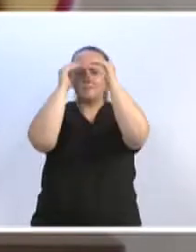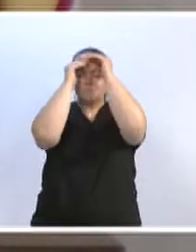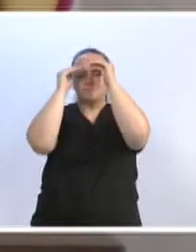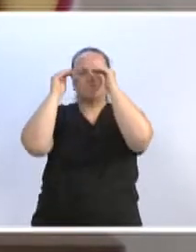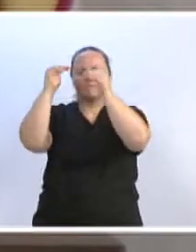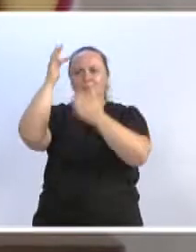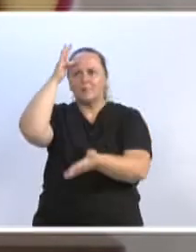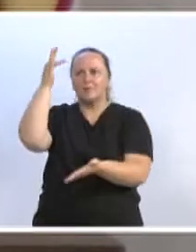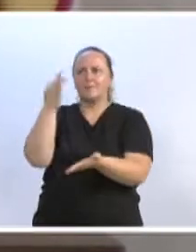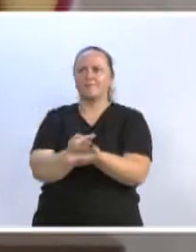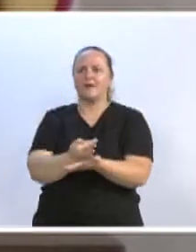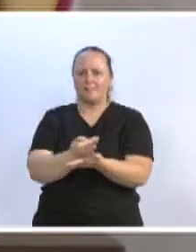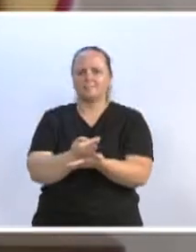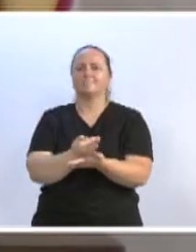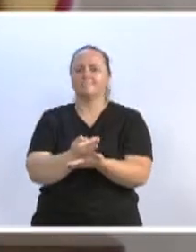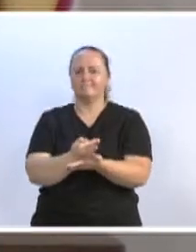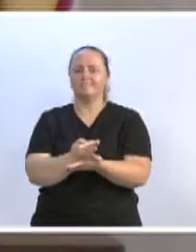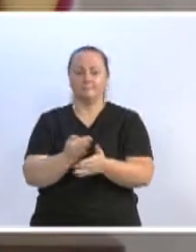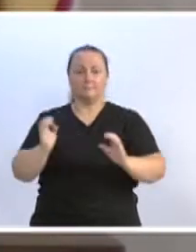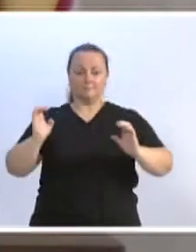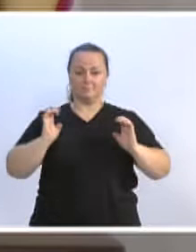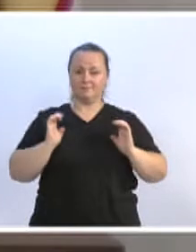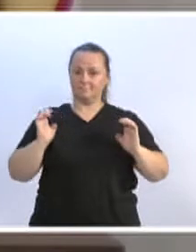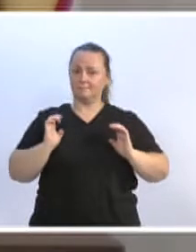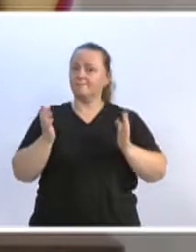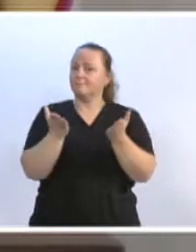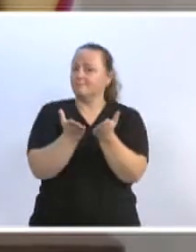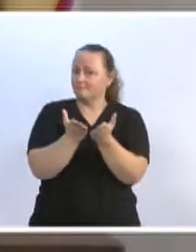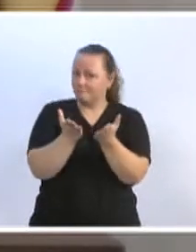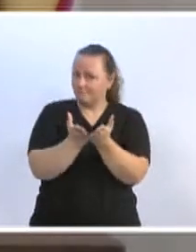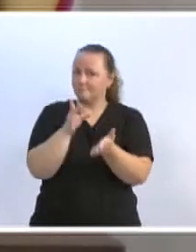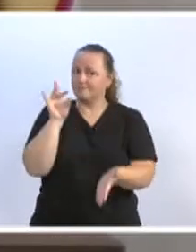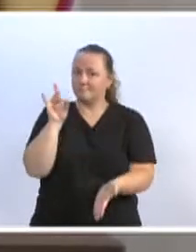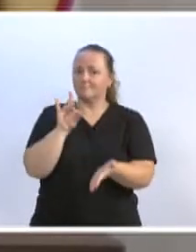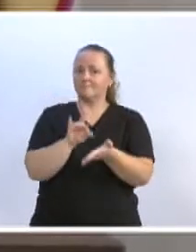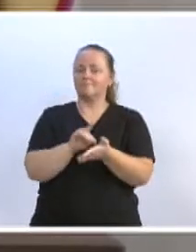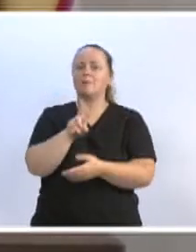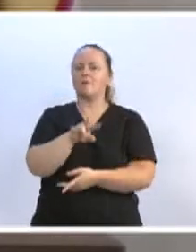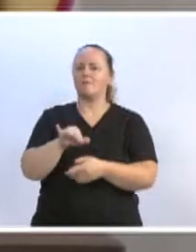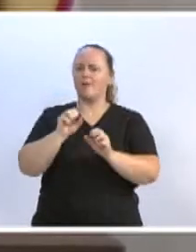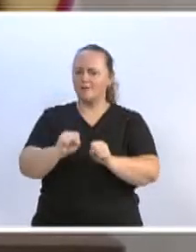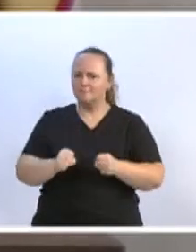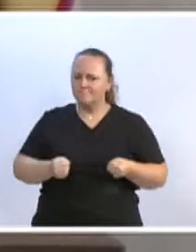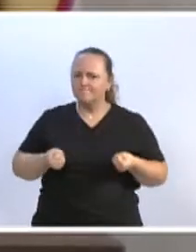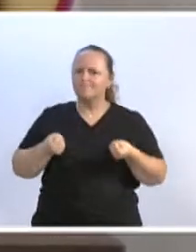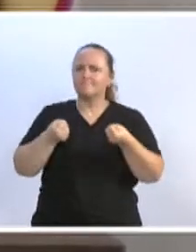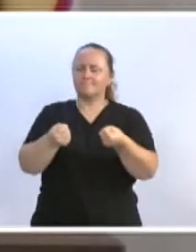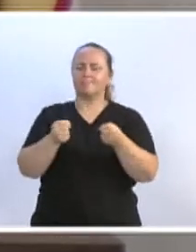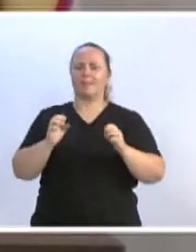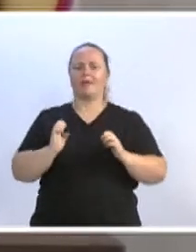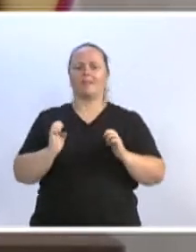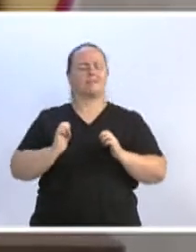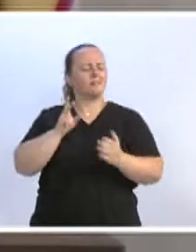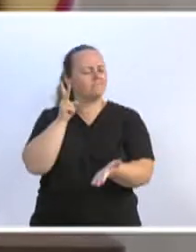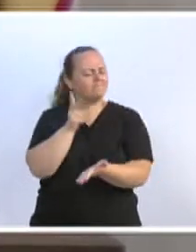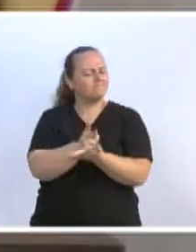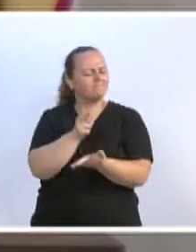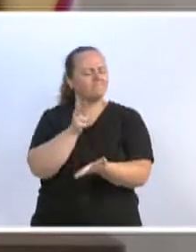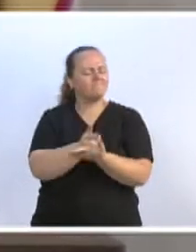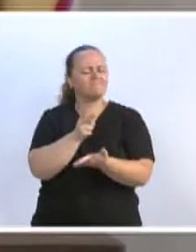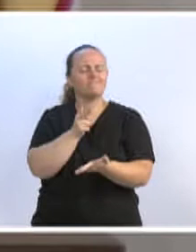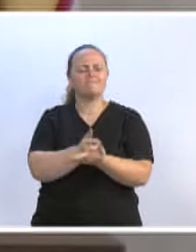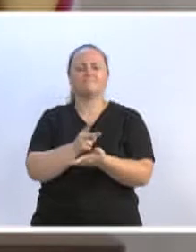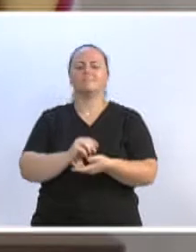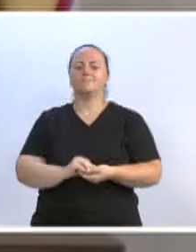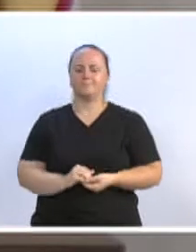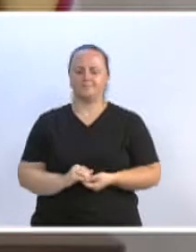fé. A nossa ética é cristã e nós iremos defender a nossa ética com unhas e dentes no que for